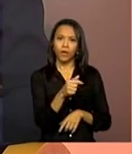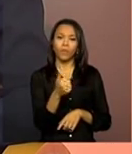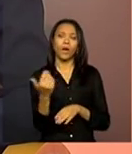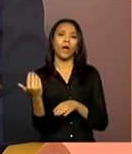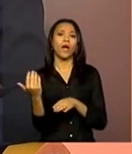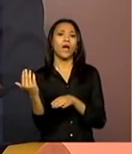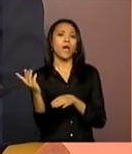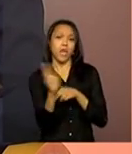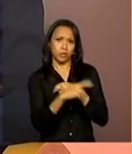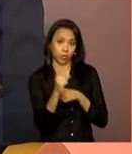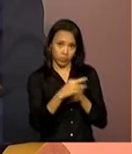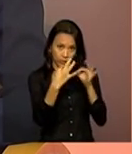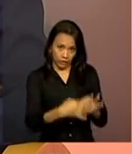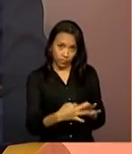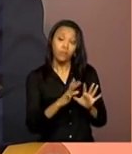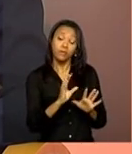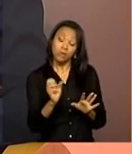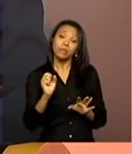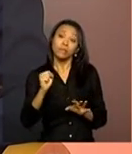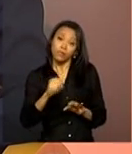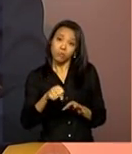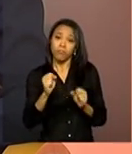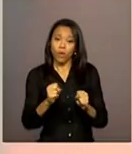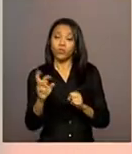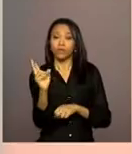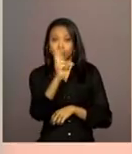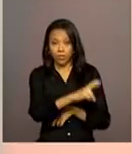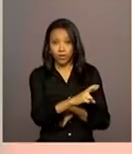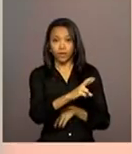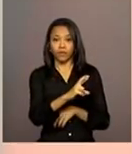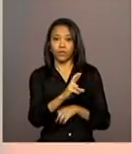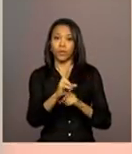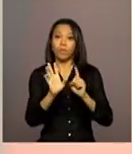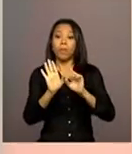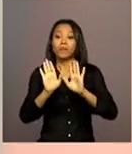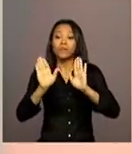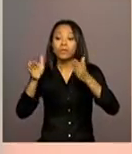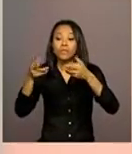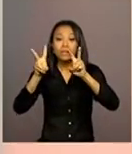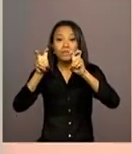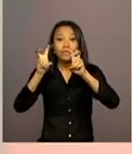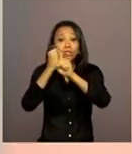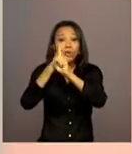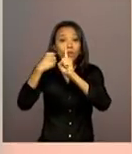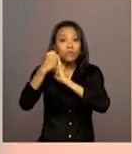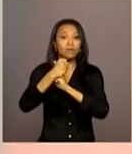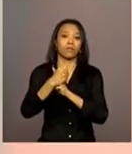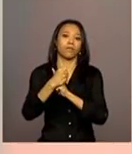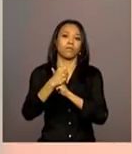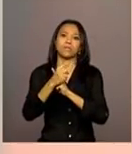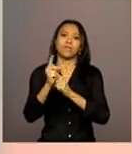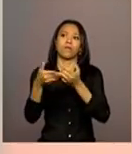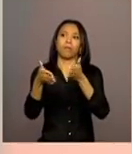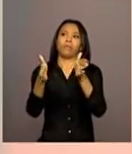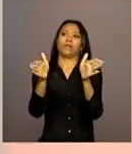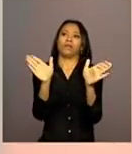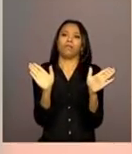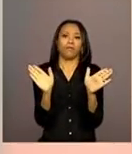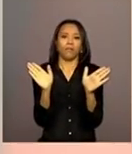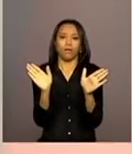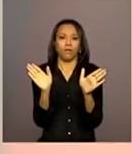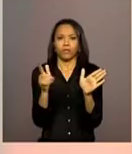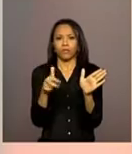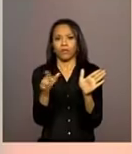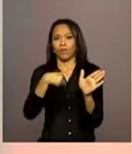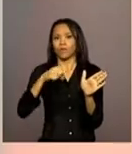responder essa demanda no que cabe a assistência né mas nós não podemos não ampliar nós não